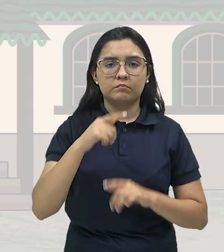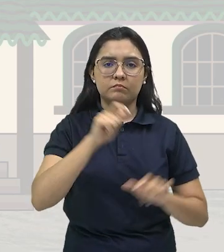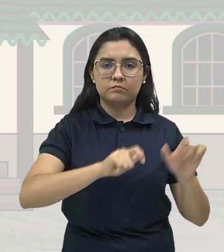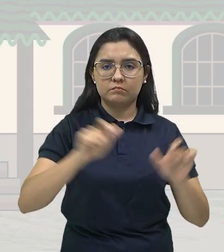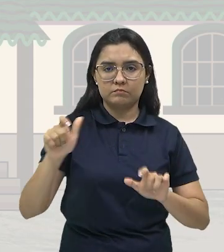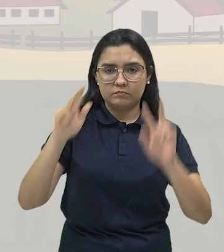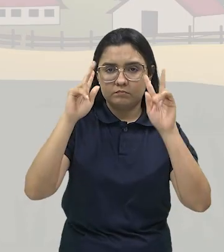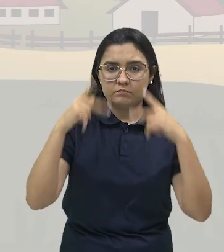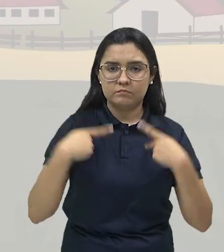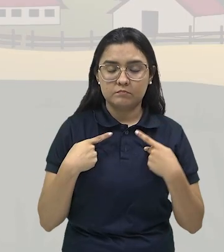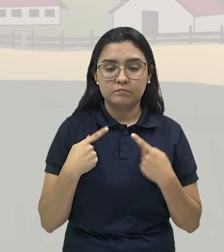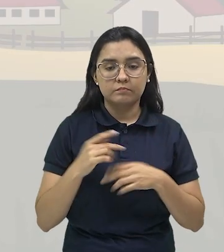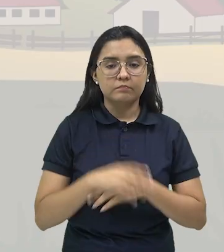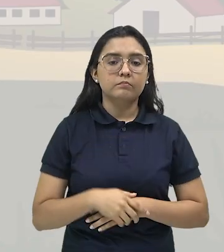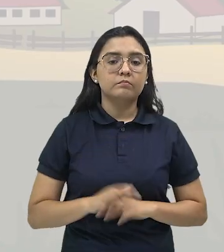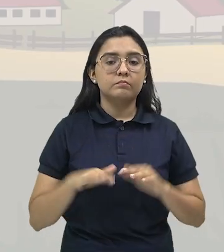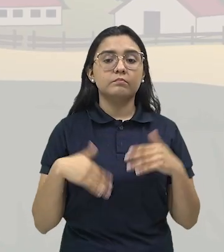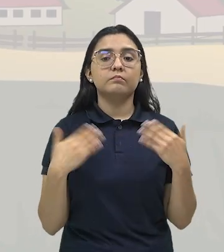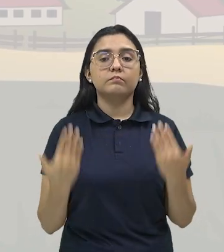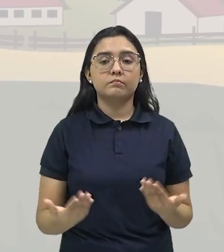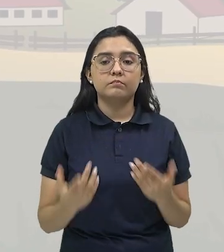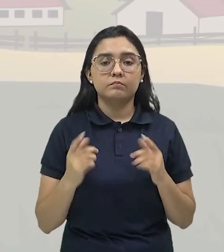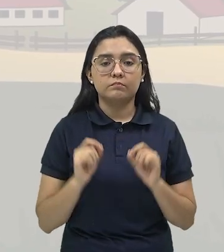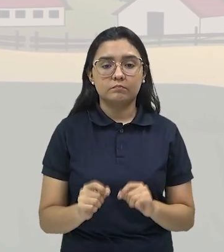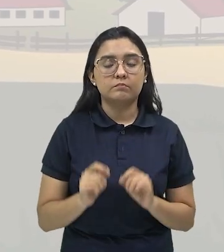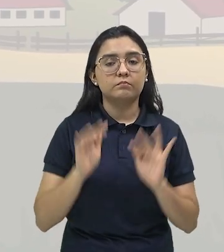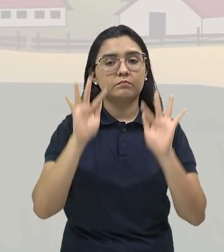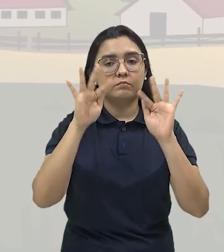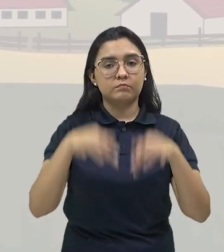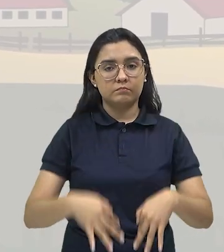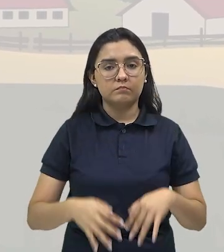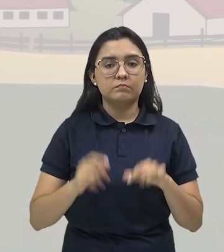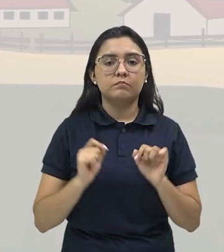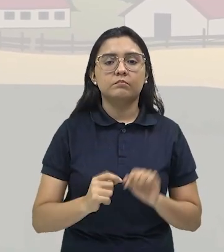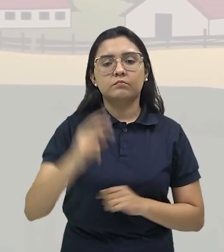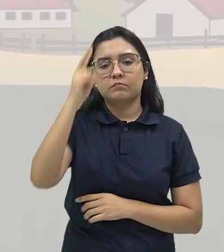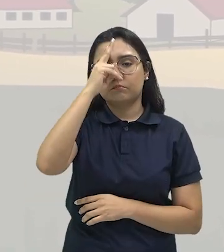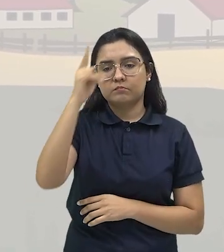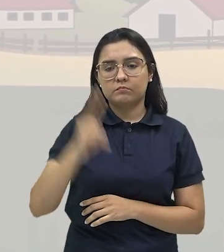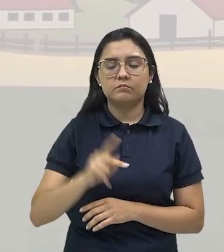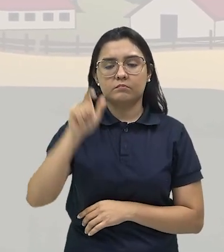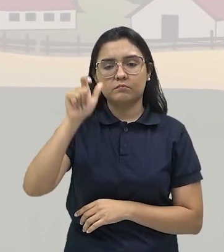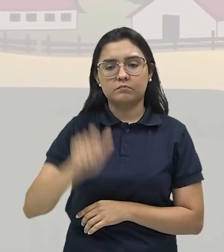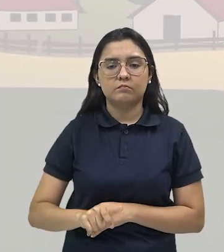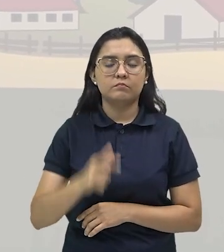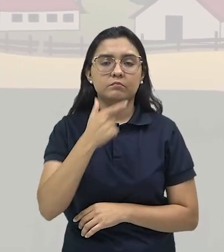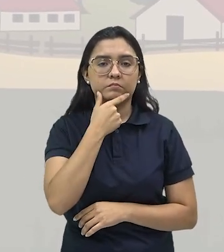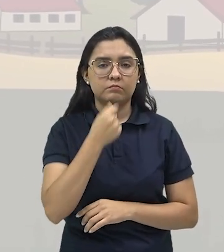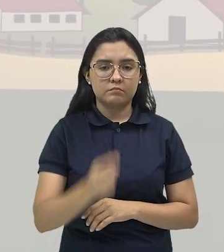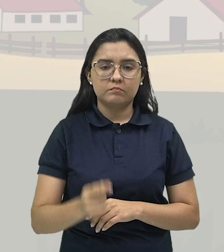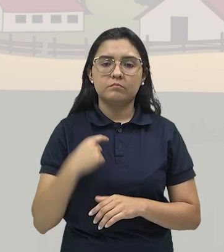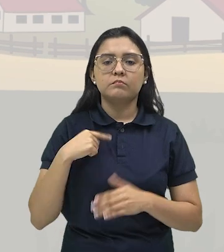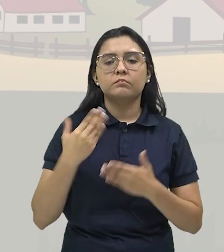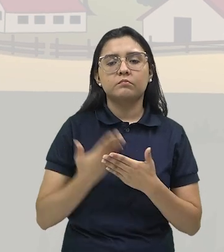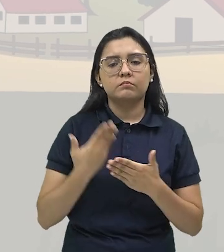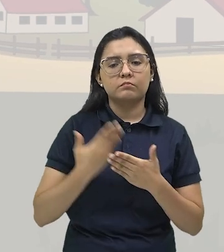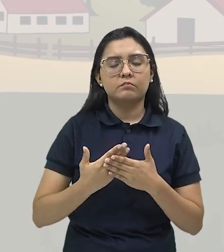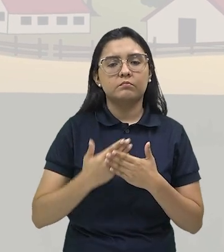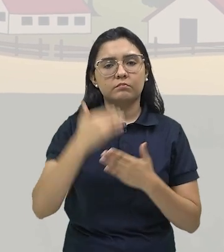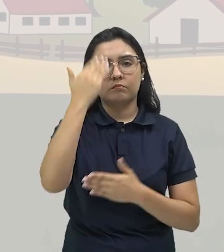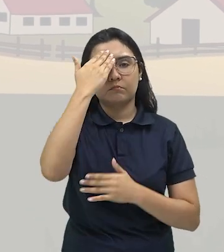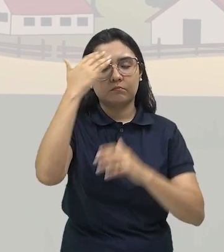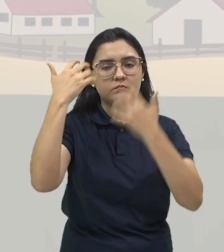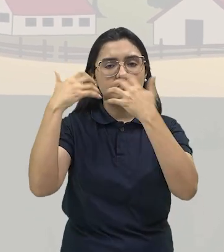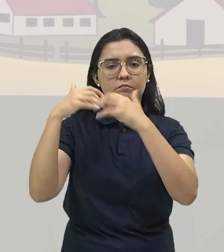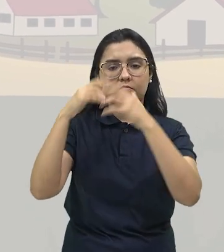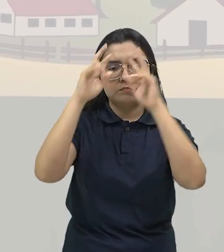humana. E assim termina a história do alienista, um homem que dedicou sua vida a entender a mente humana